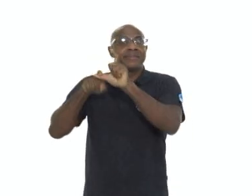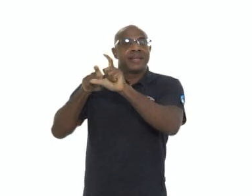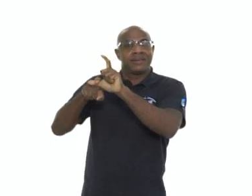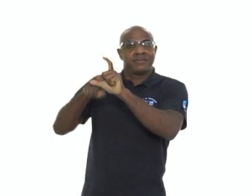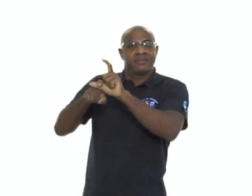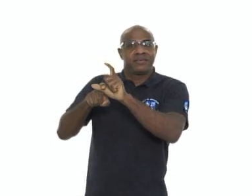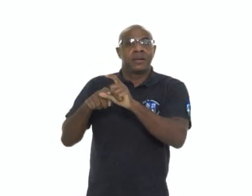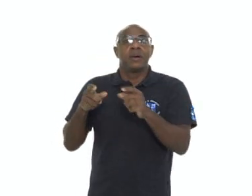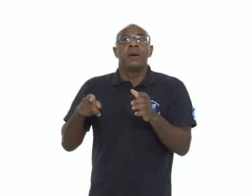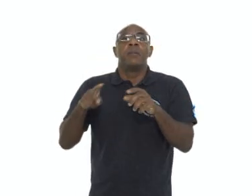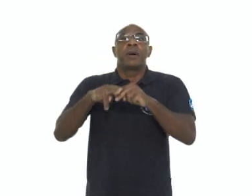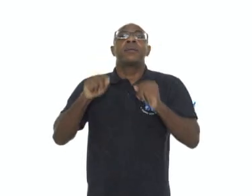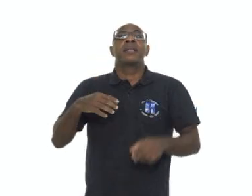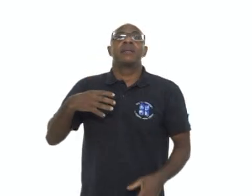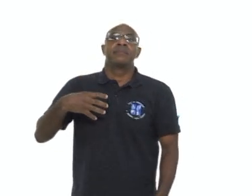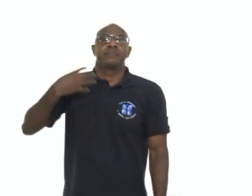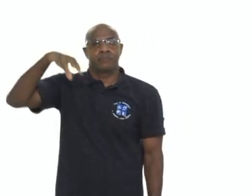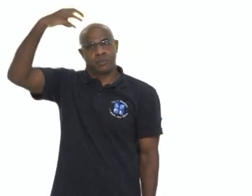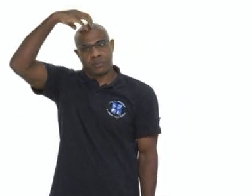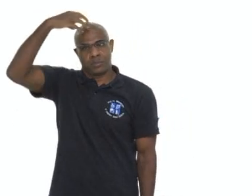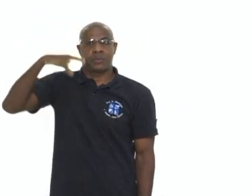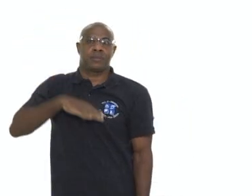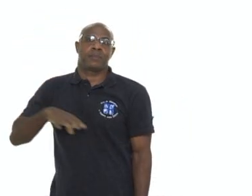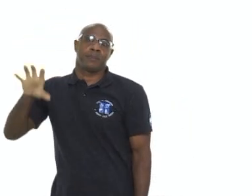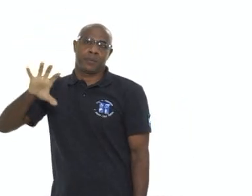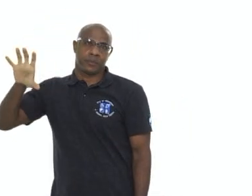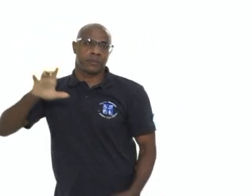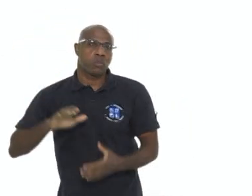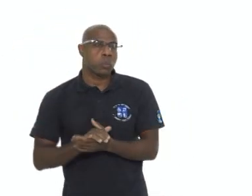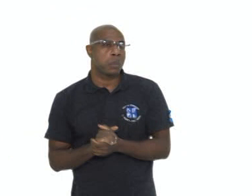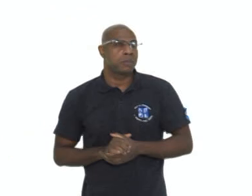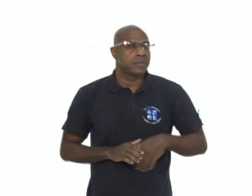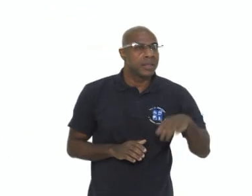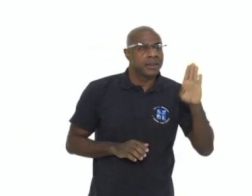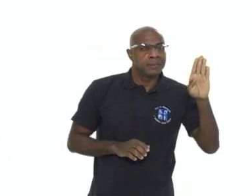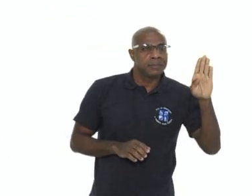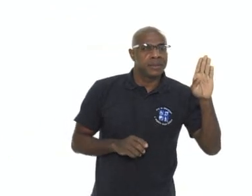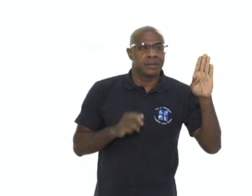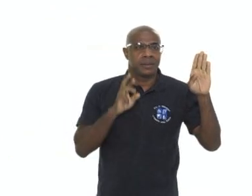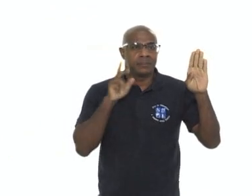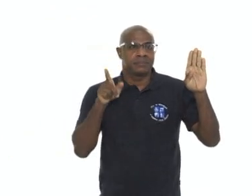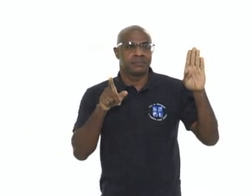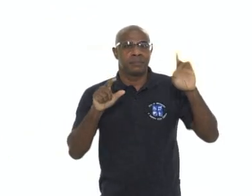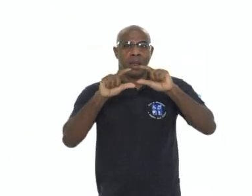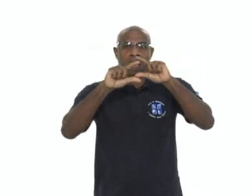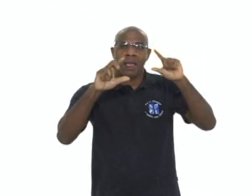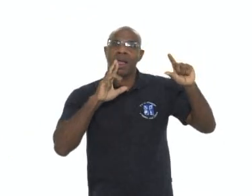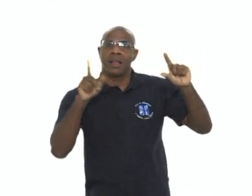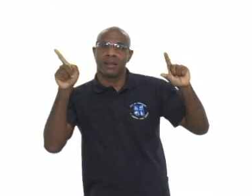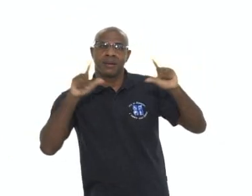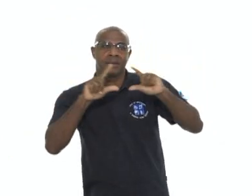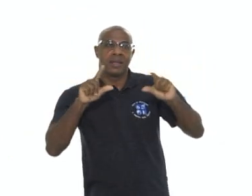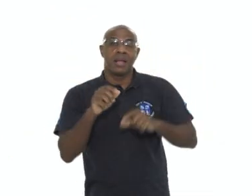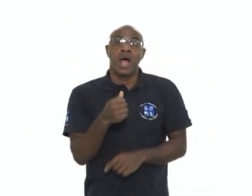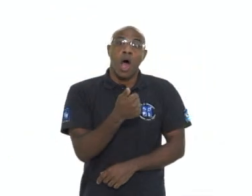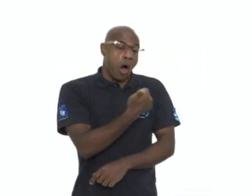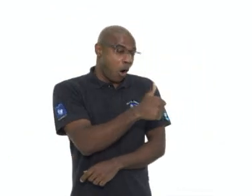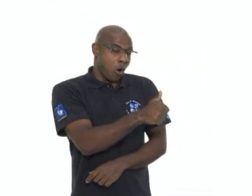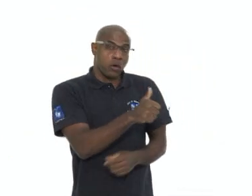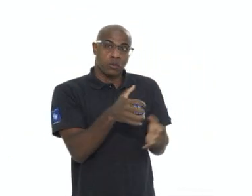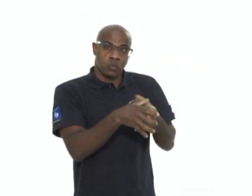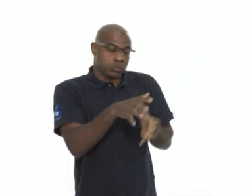quem foi o único condenado à morte dos conjurados? Embora no primeiro momento 11 conjurados fossem condenados à forca,